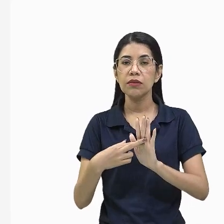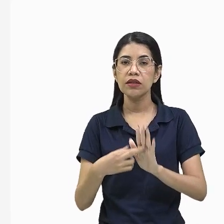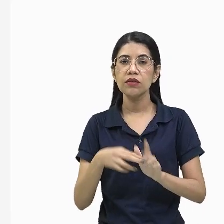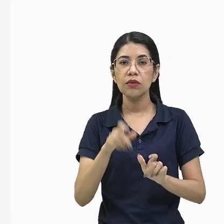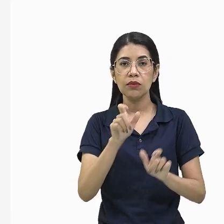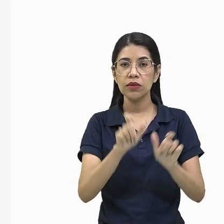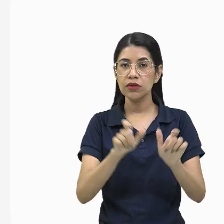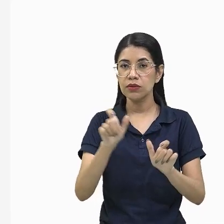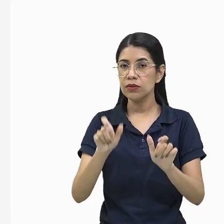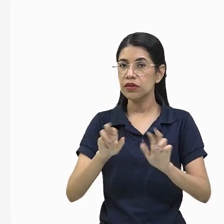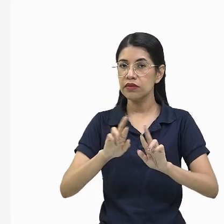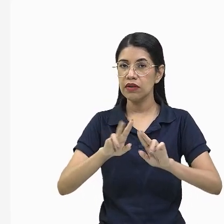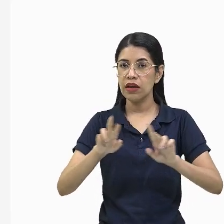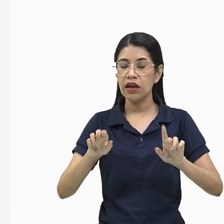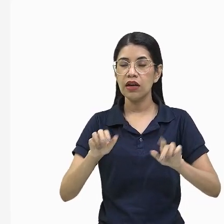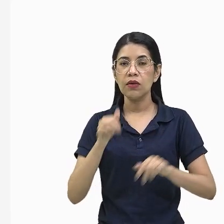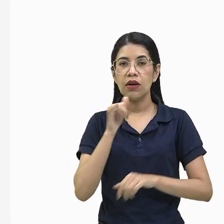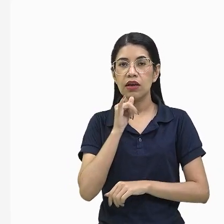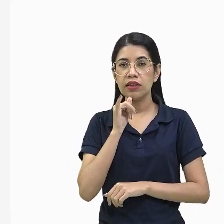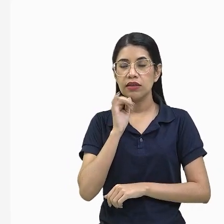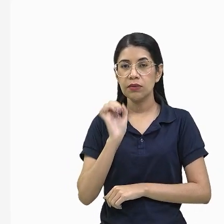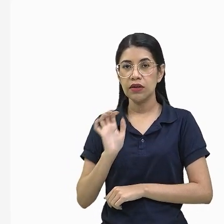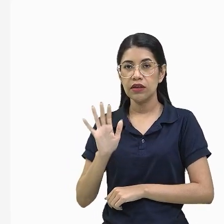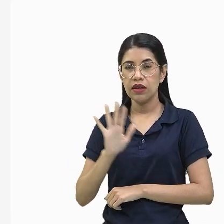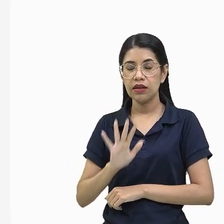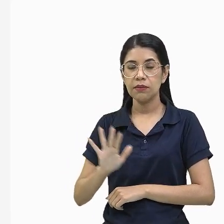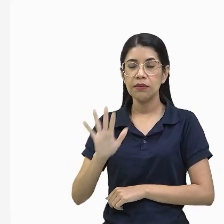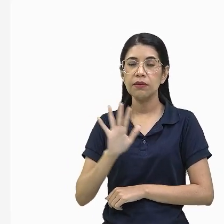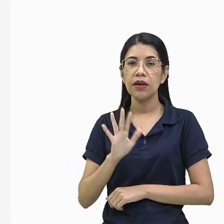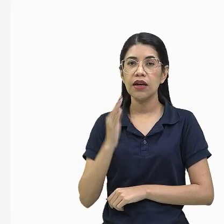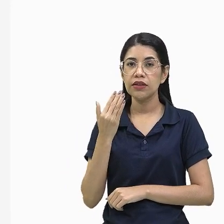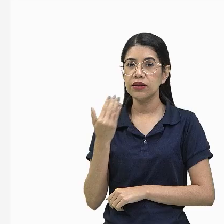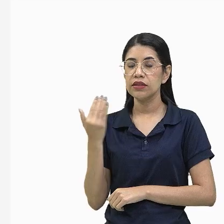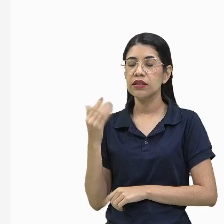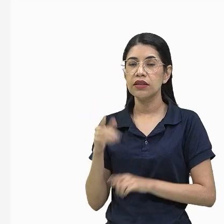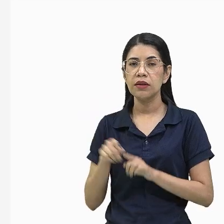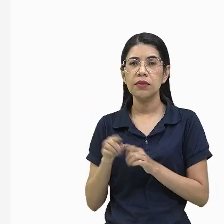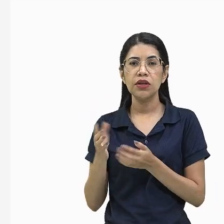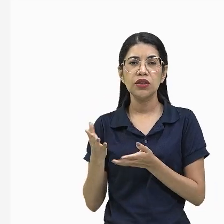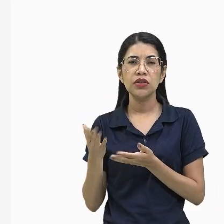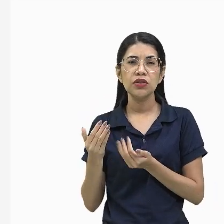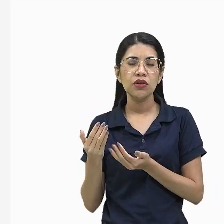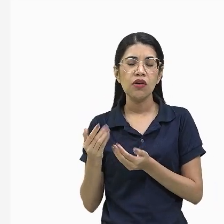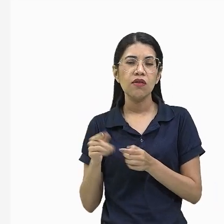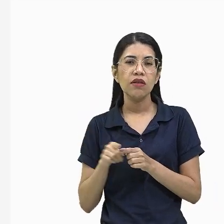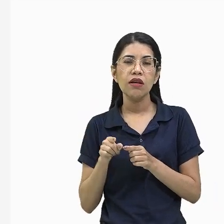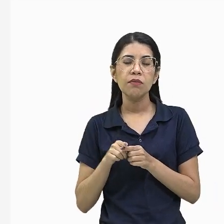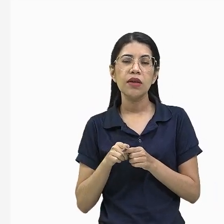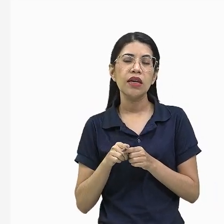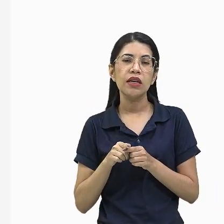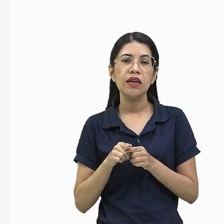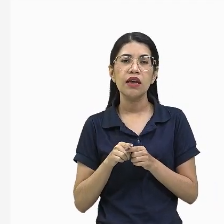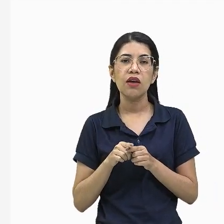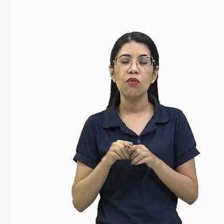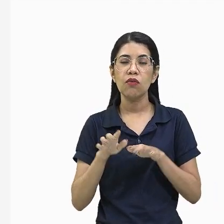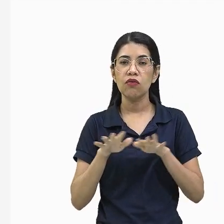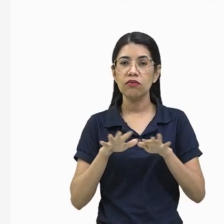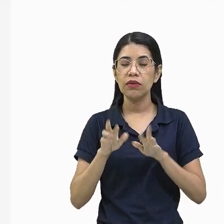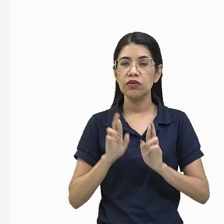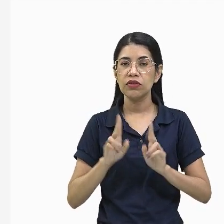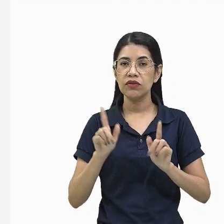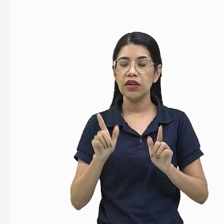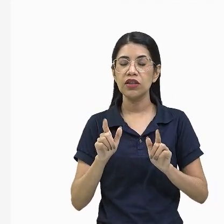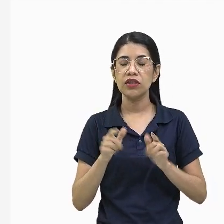pessoas. Observem aqui, nós temos um rapaz, esse rapaz jovem também em uma posição diferenciada da primeira que